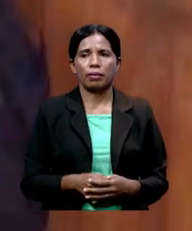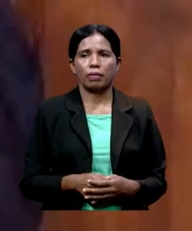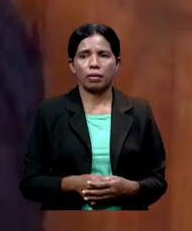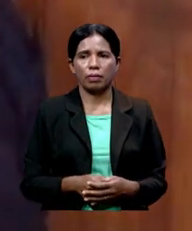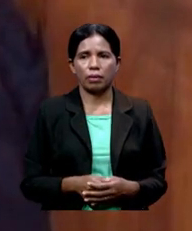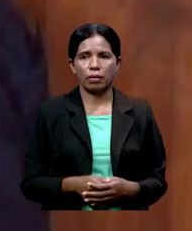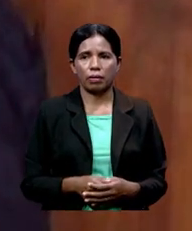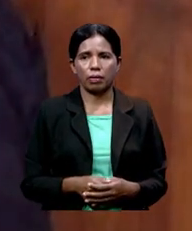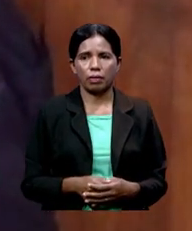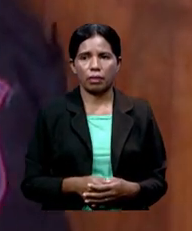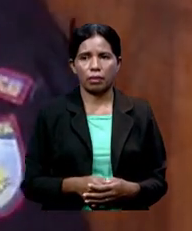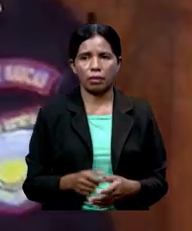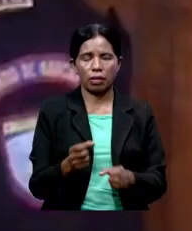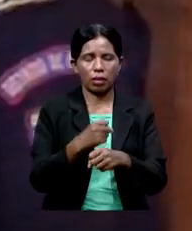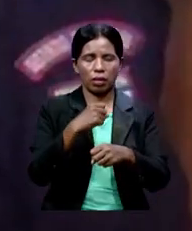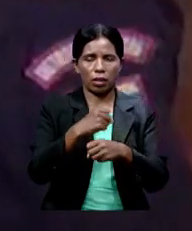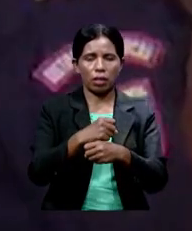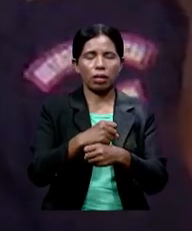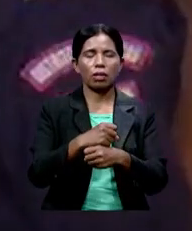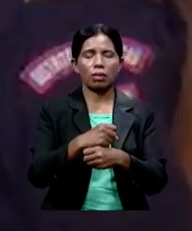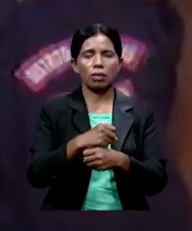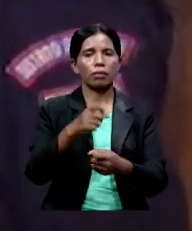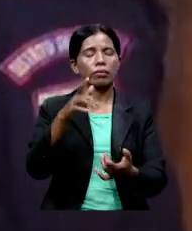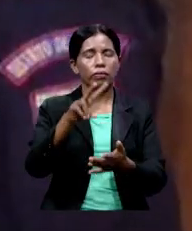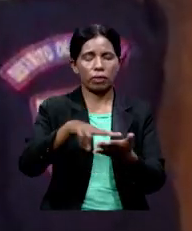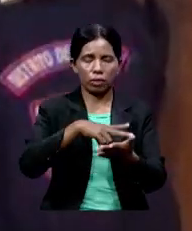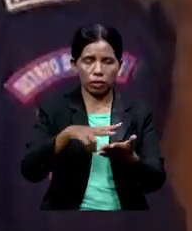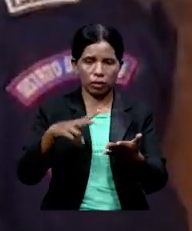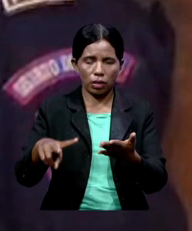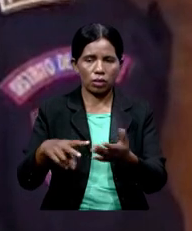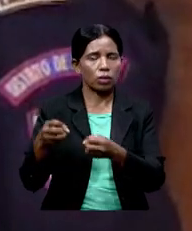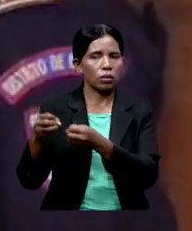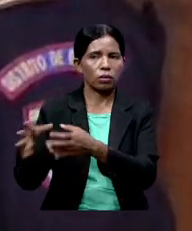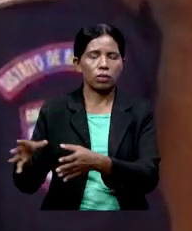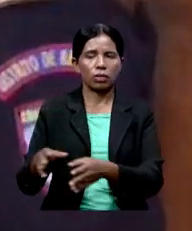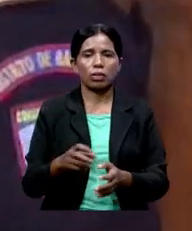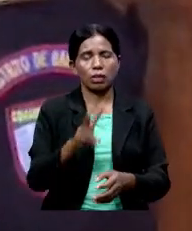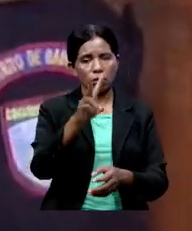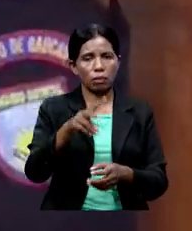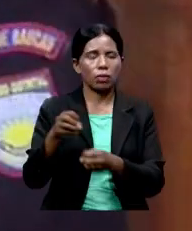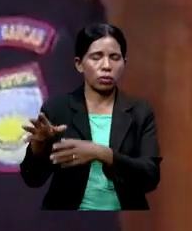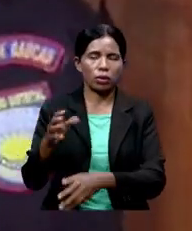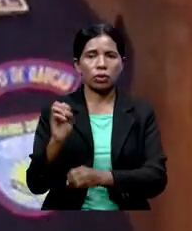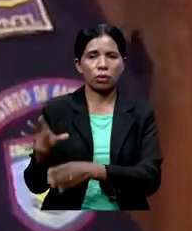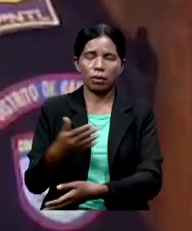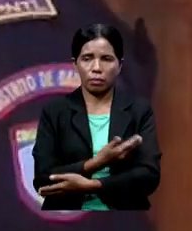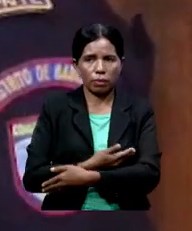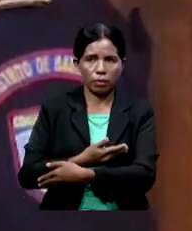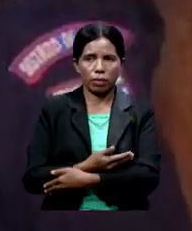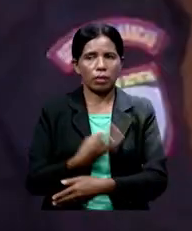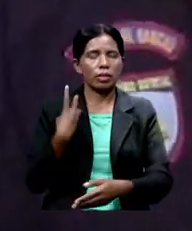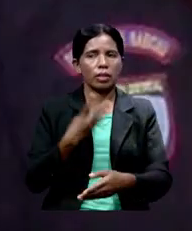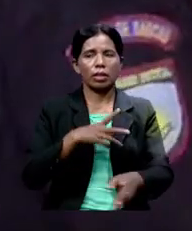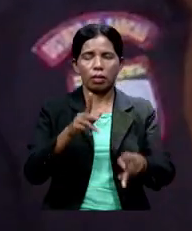rua nema abu sexual ba minoridade iha tan rua ma abandona nebe tenia alu seto sira